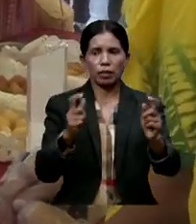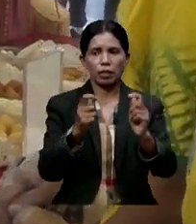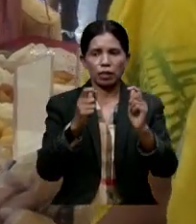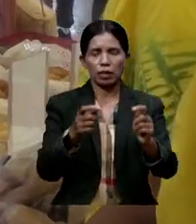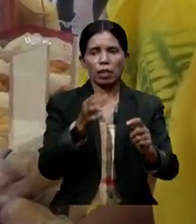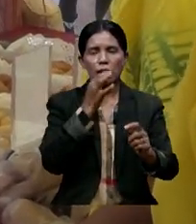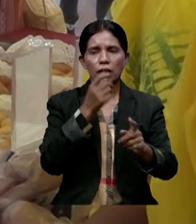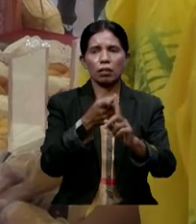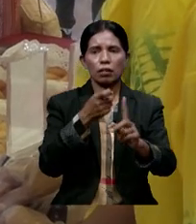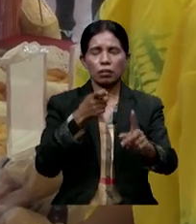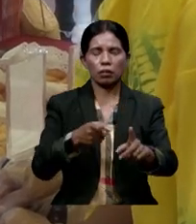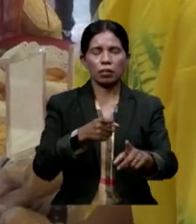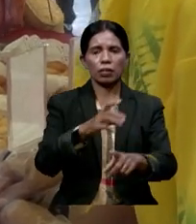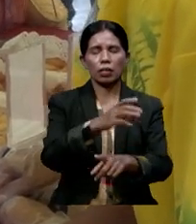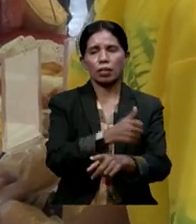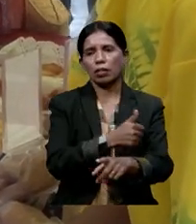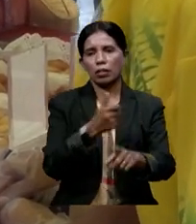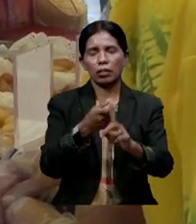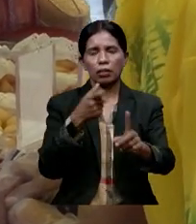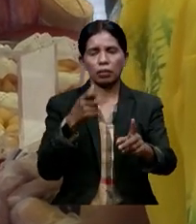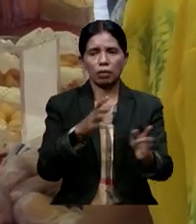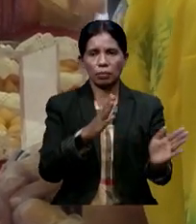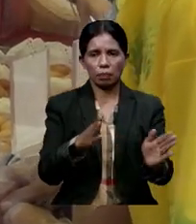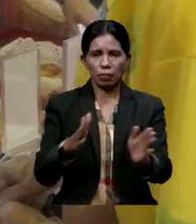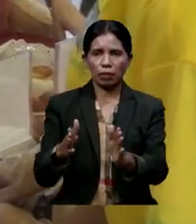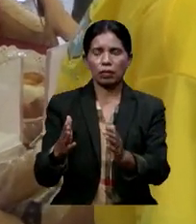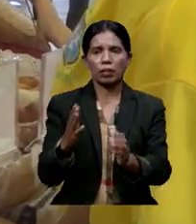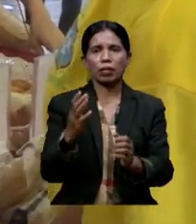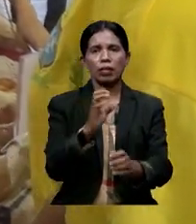sabor russi Nihahan tradicional, Cira Nebe prepara russi